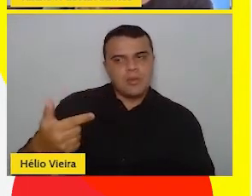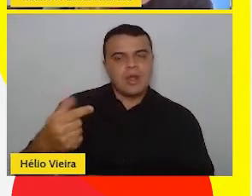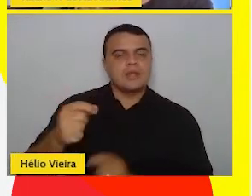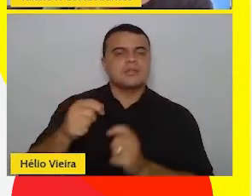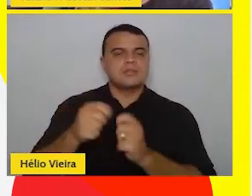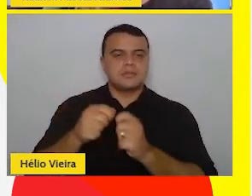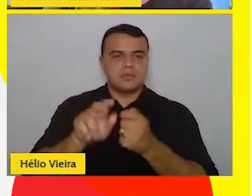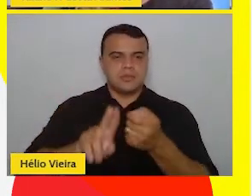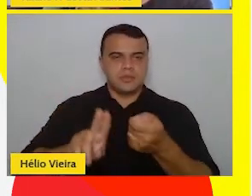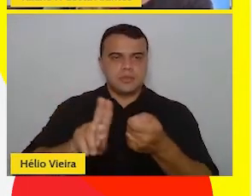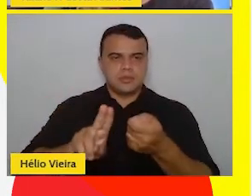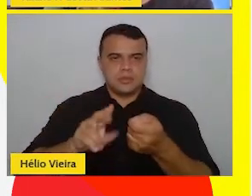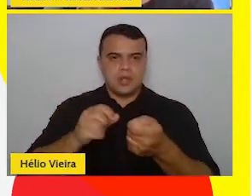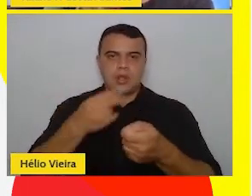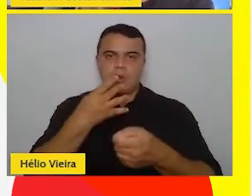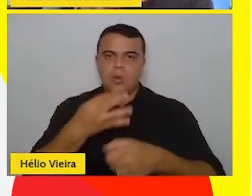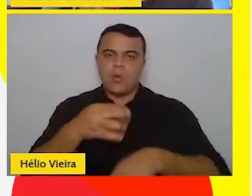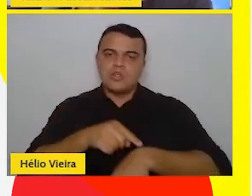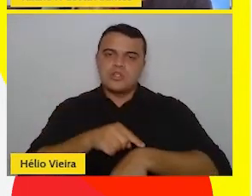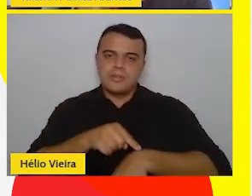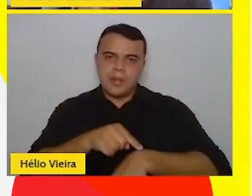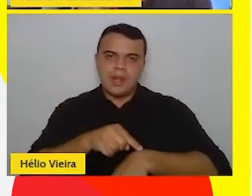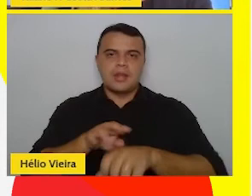como cor de pele também.